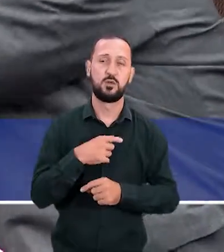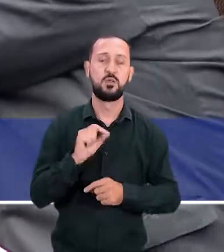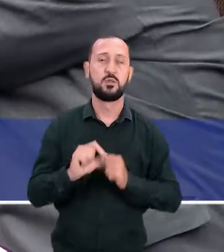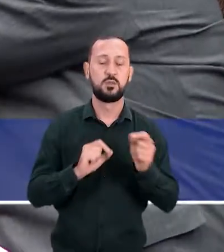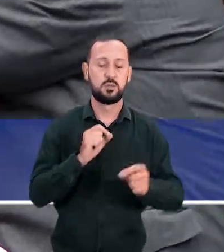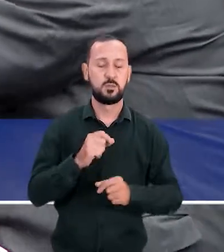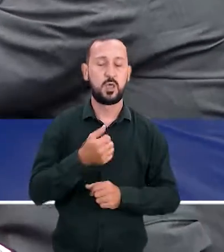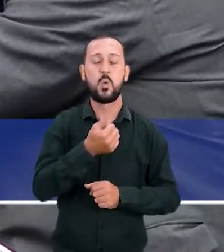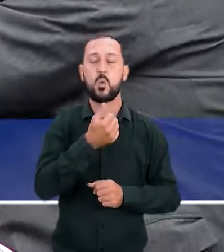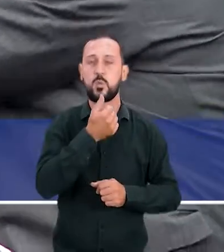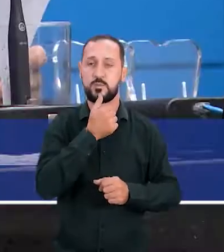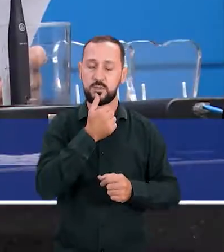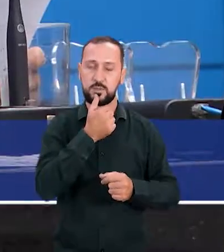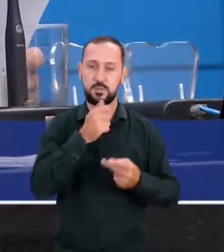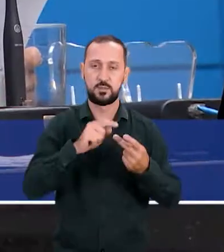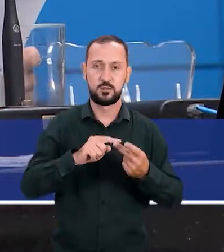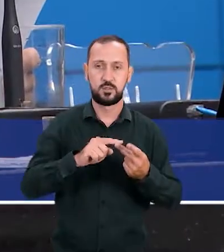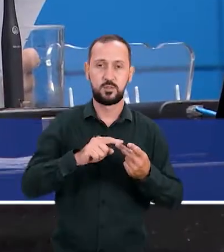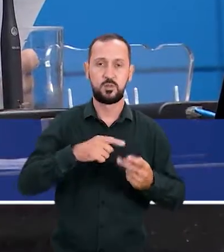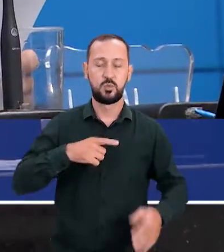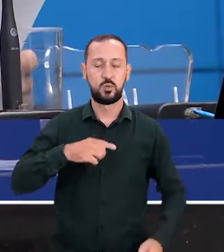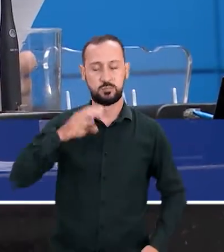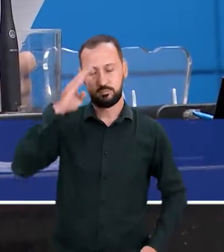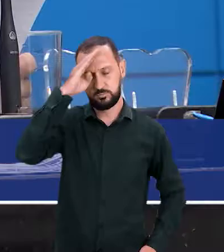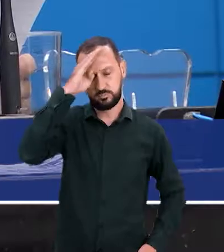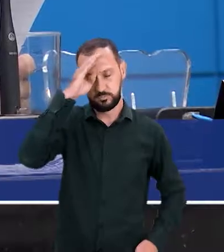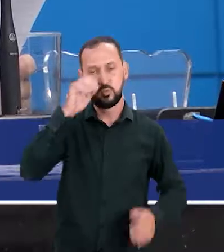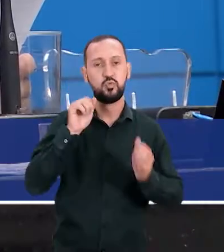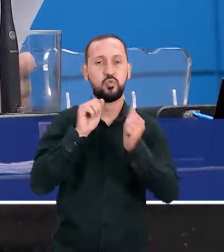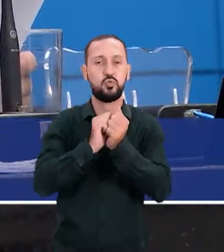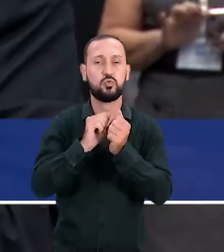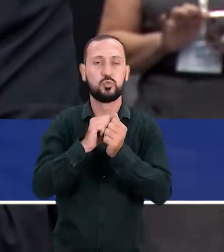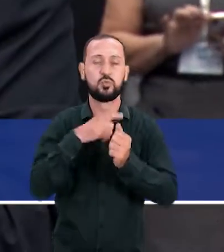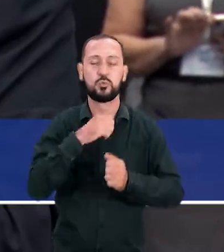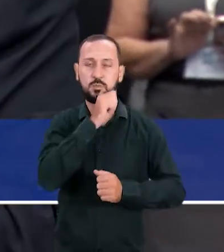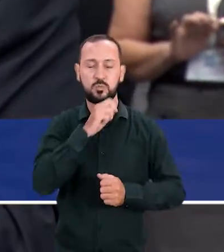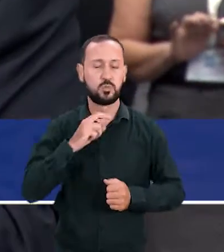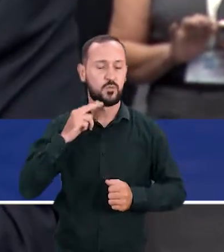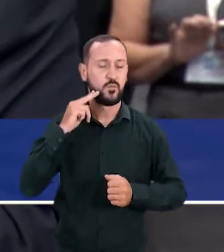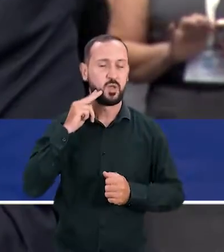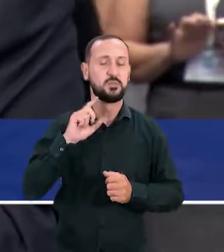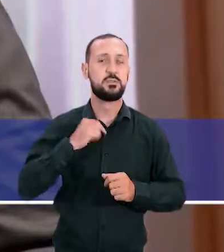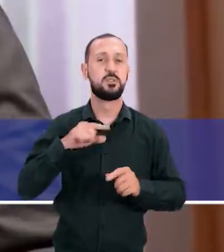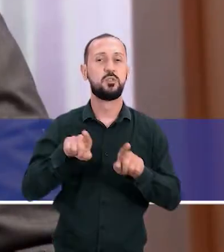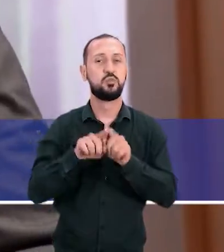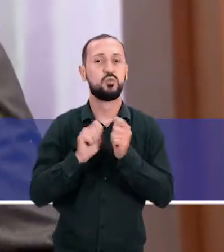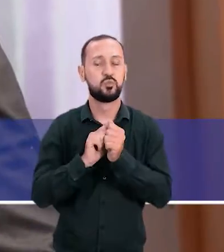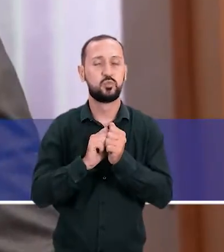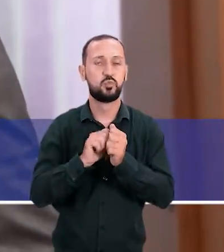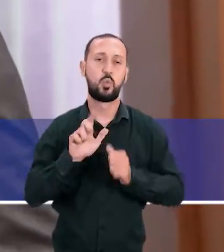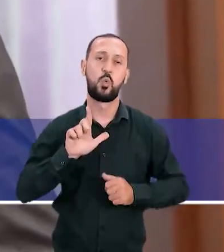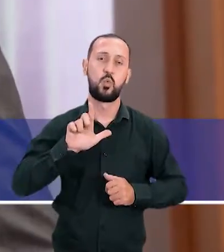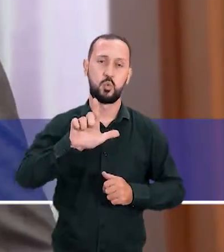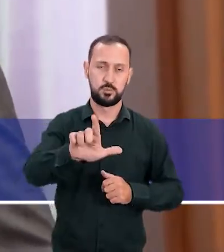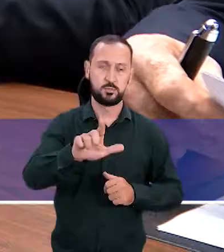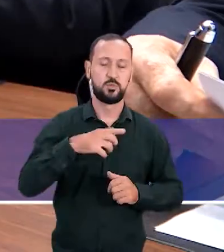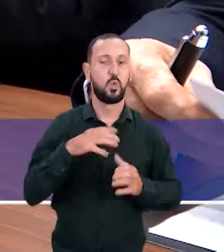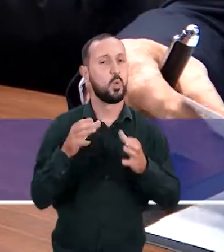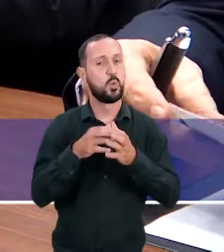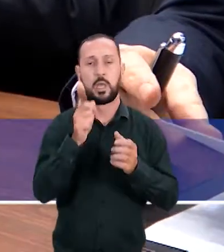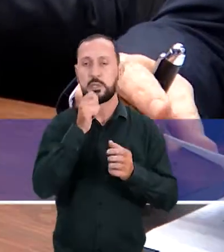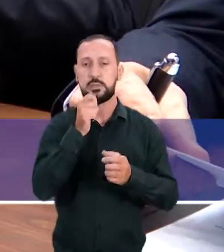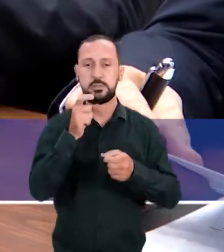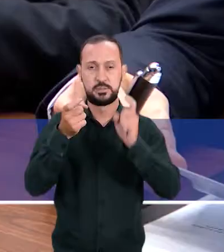2 vagas, Neno Razuc e Coronel Davi figuram como titulares, junto com Antônio Vaz e Lucas de Lima como suplentes.